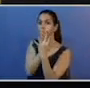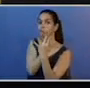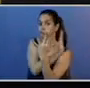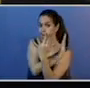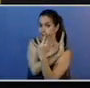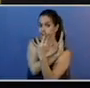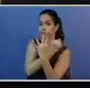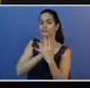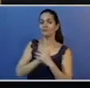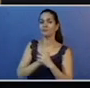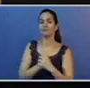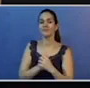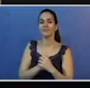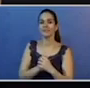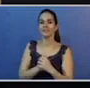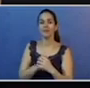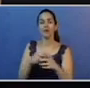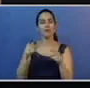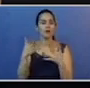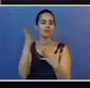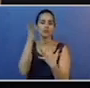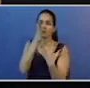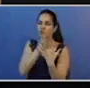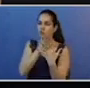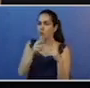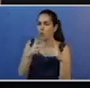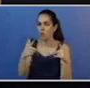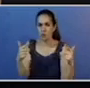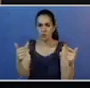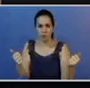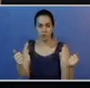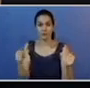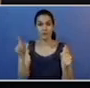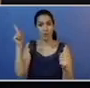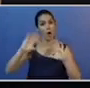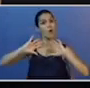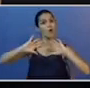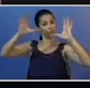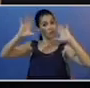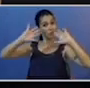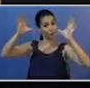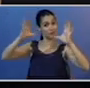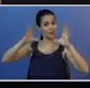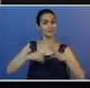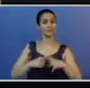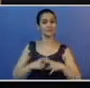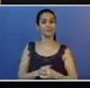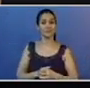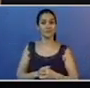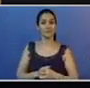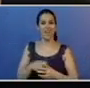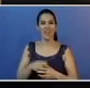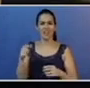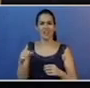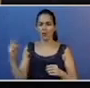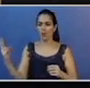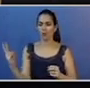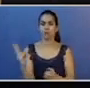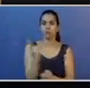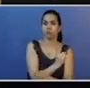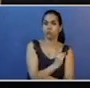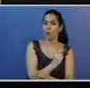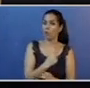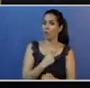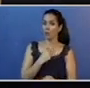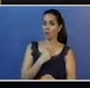um lado da quadra, dividida por uma rede ou por algum outro objeto. Então, o vôlei é considerado um esporte de rede, onde os times eles não invadem o campo do outro,